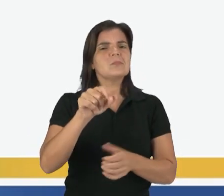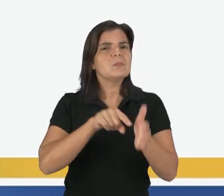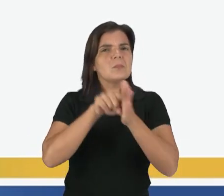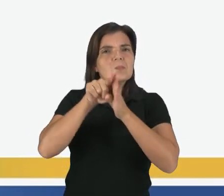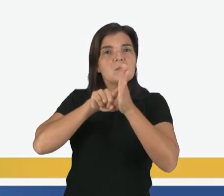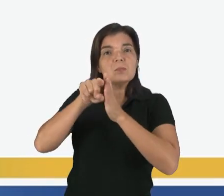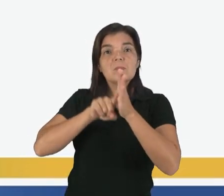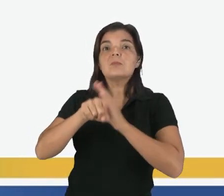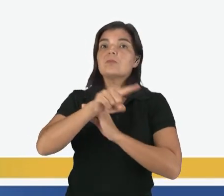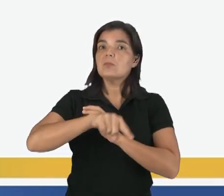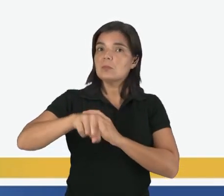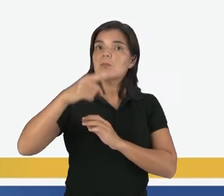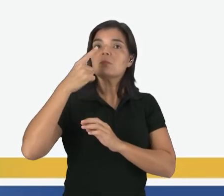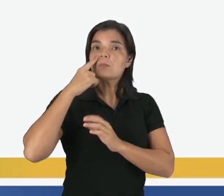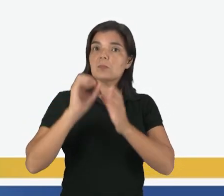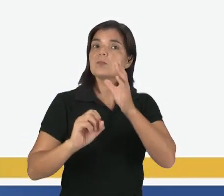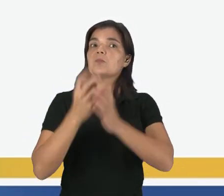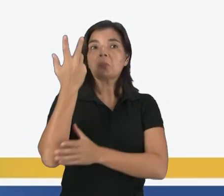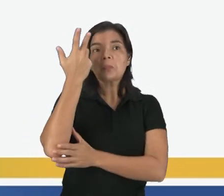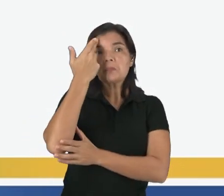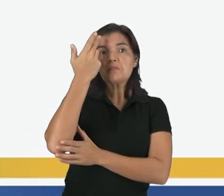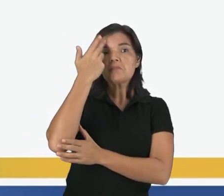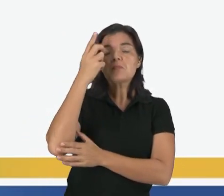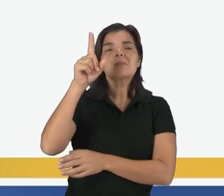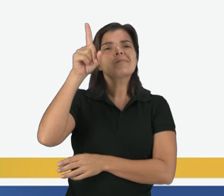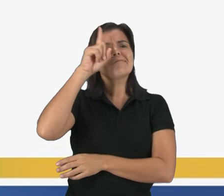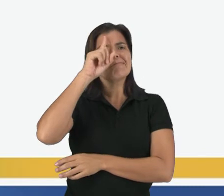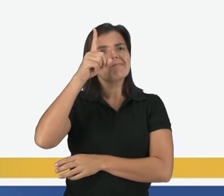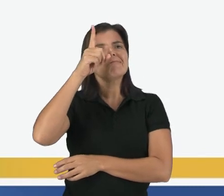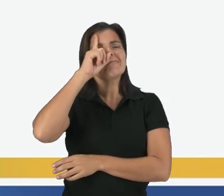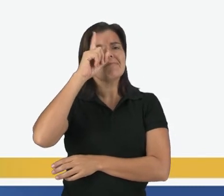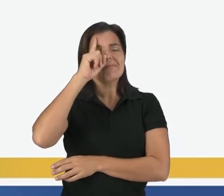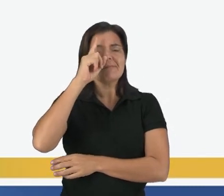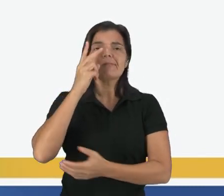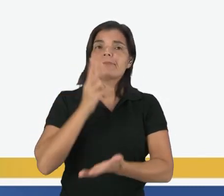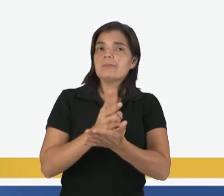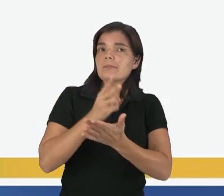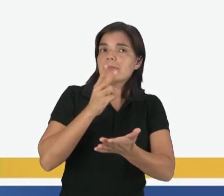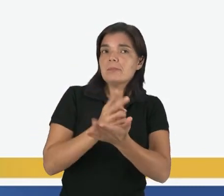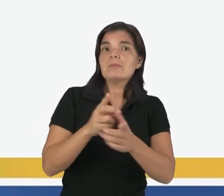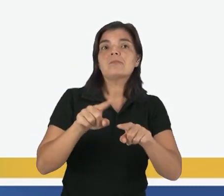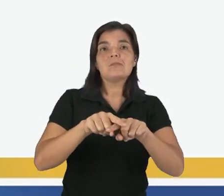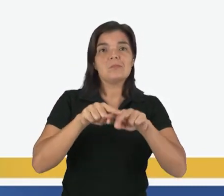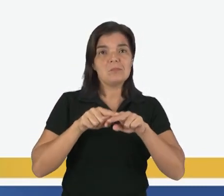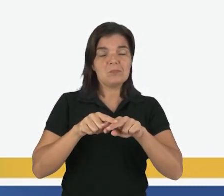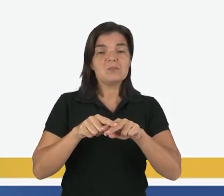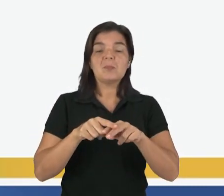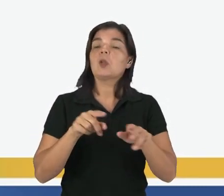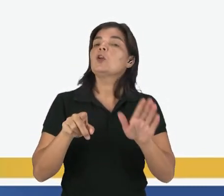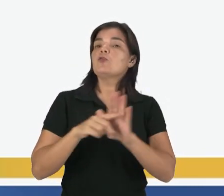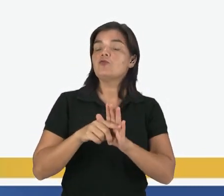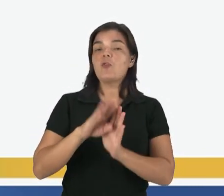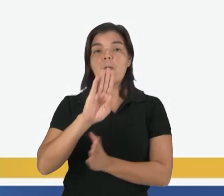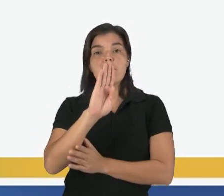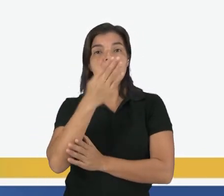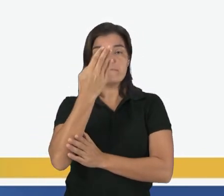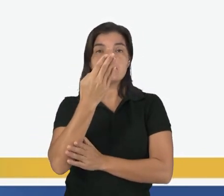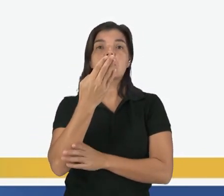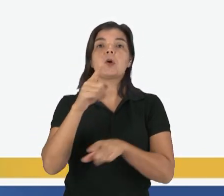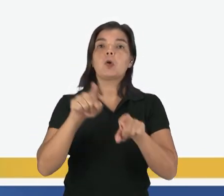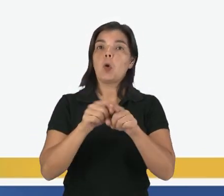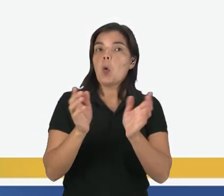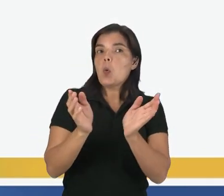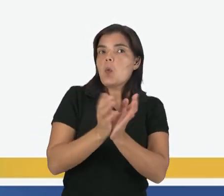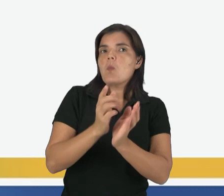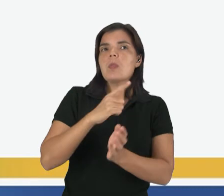vocês fizerem uma pesquisa, verão que esses atos são comuns, diários e recorrentes, por meio de perfis, fakes